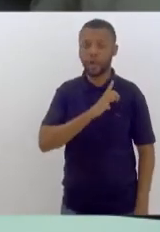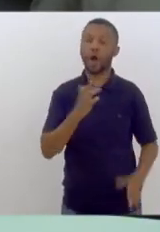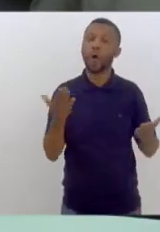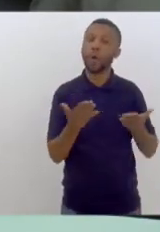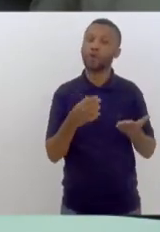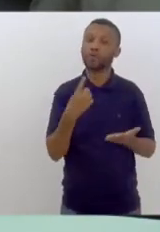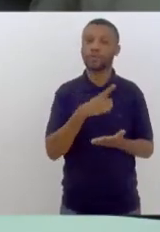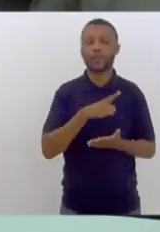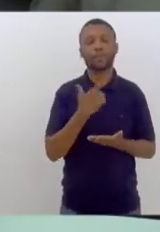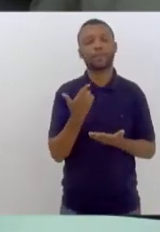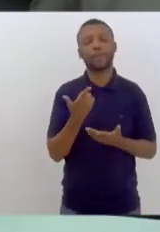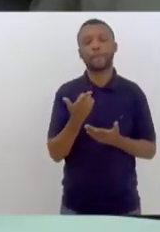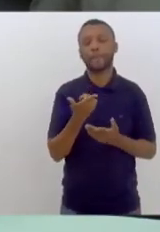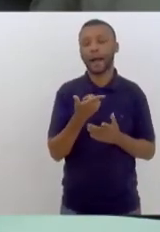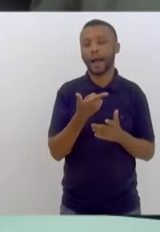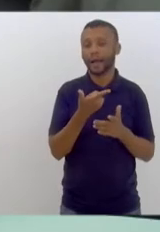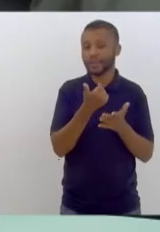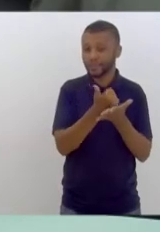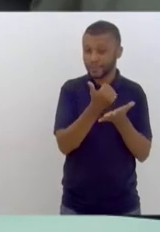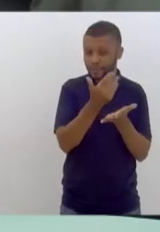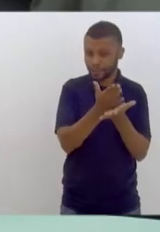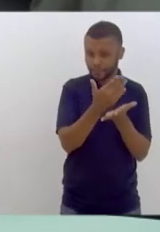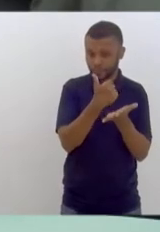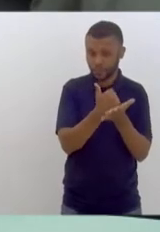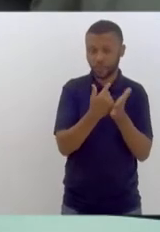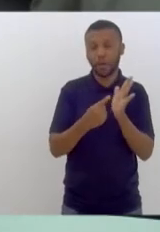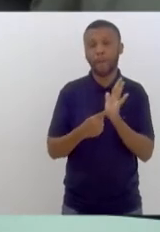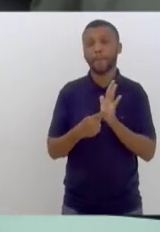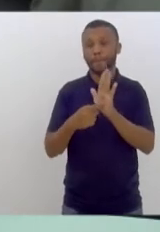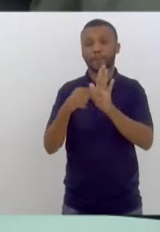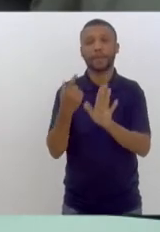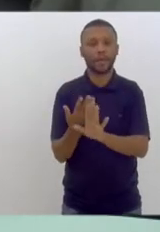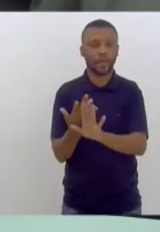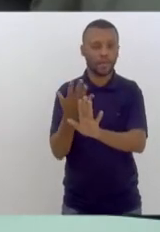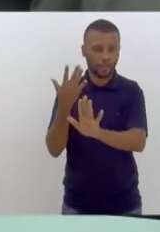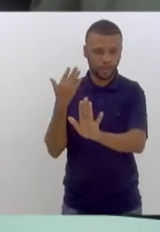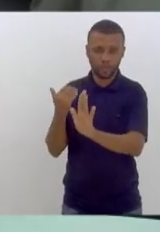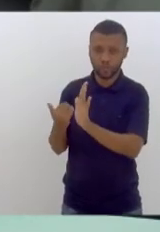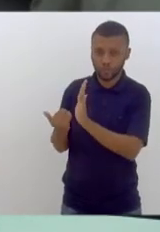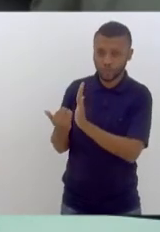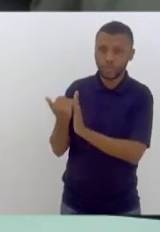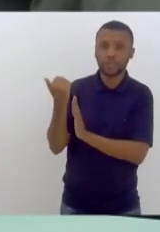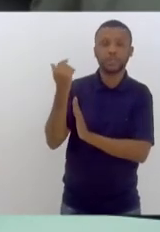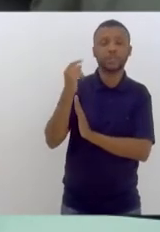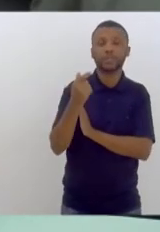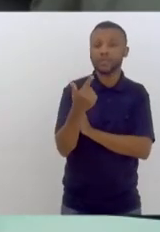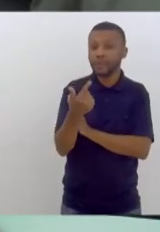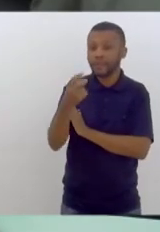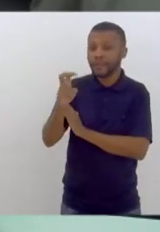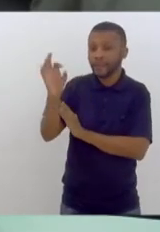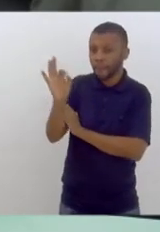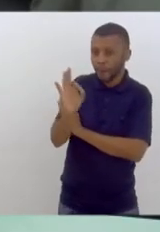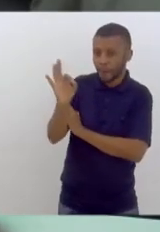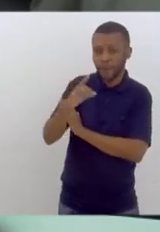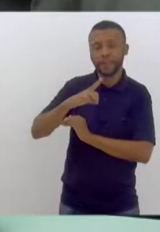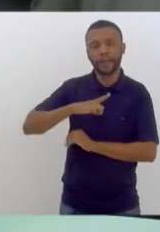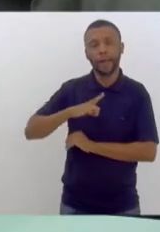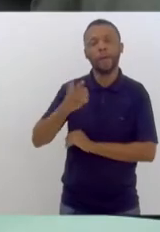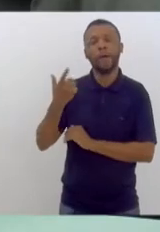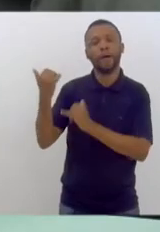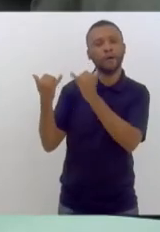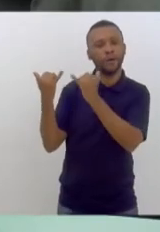uma divisão, como eu já apresentei anteriormente, que nos 25 a gente tem o índice de população